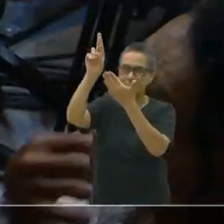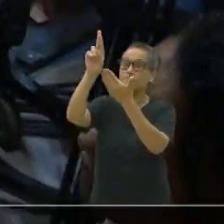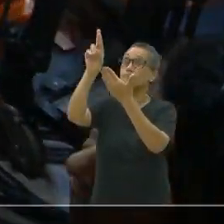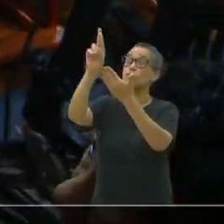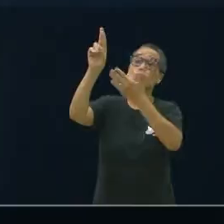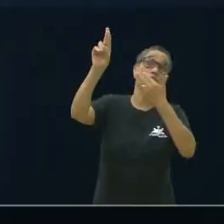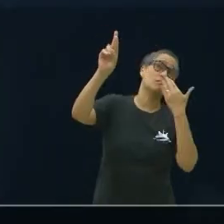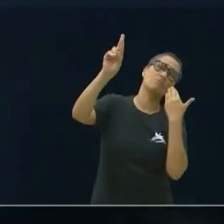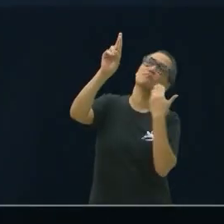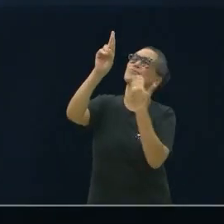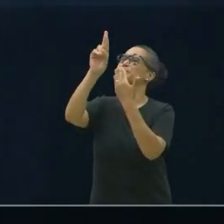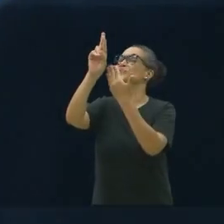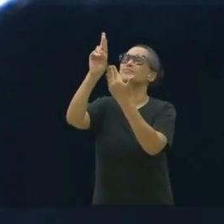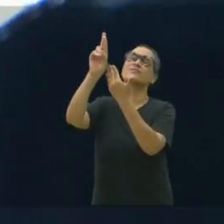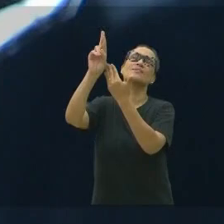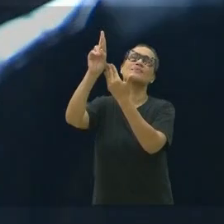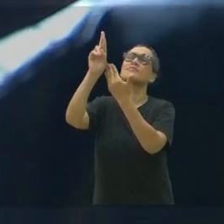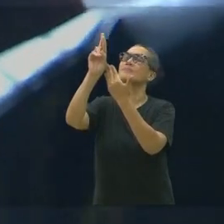Yeshua,